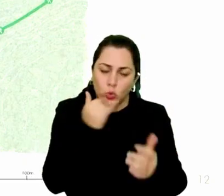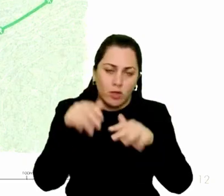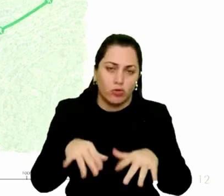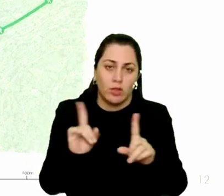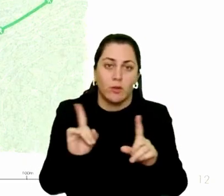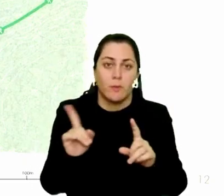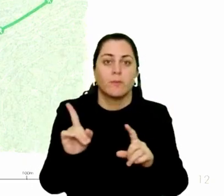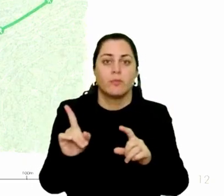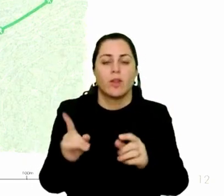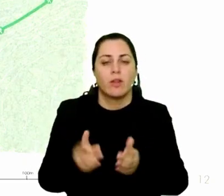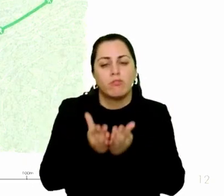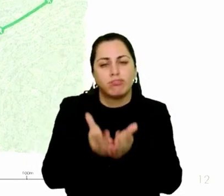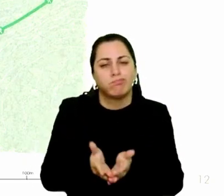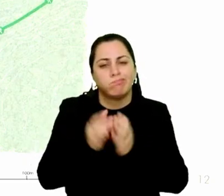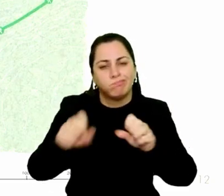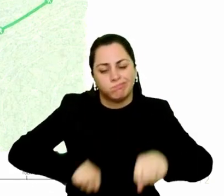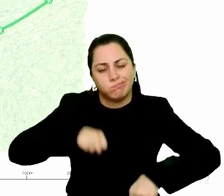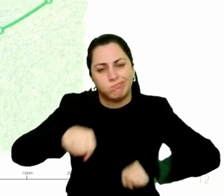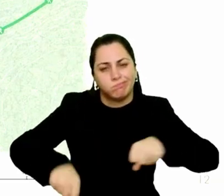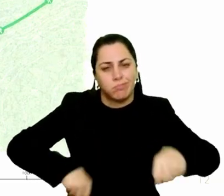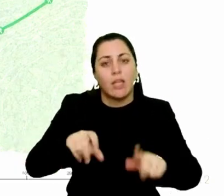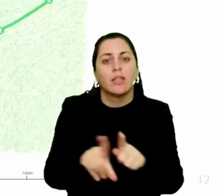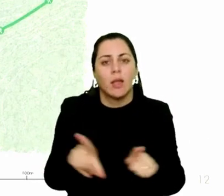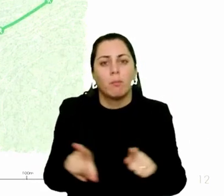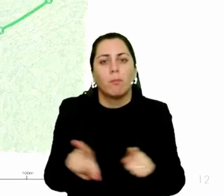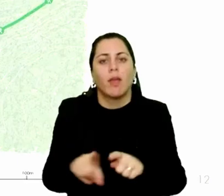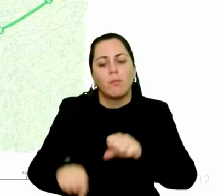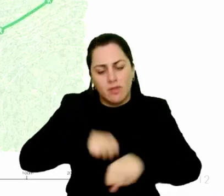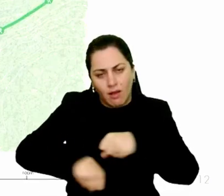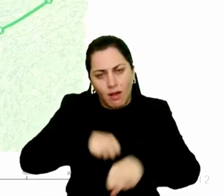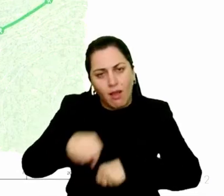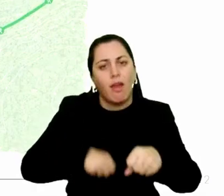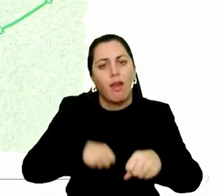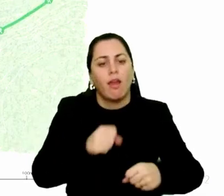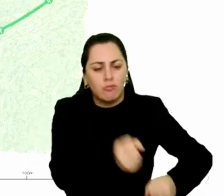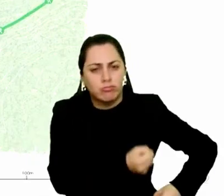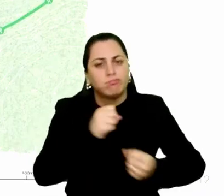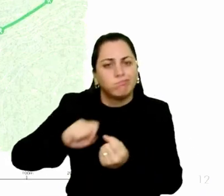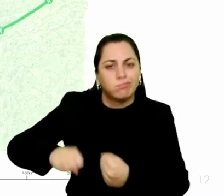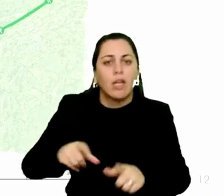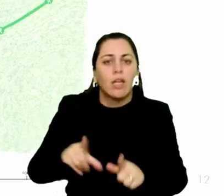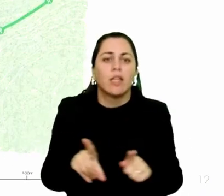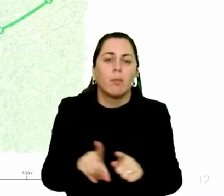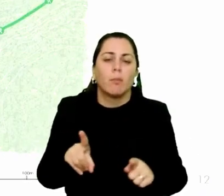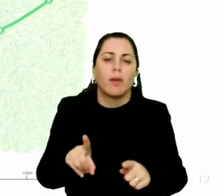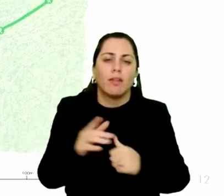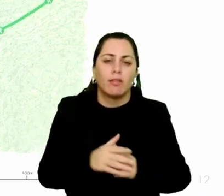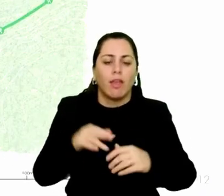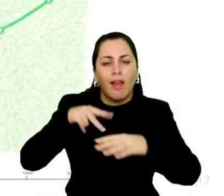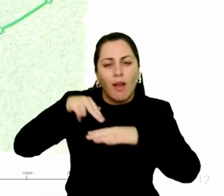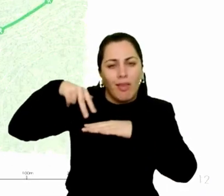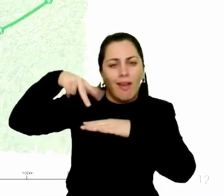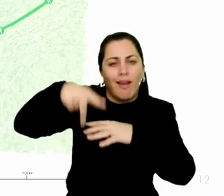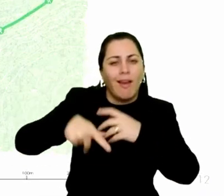trazendo a atividade de canoagem, o ciclismo, as trilhas, a tirolesa e escalada. Então, a fim de que a